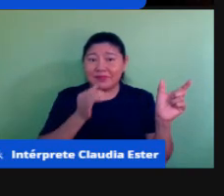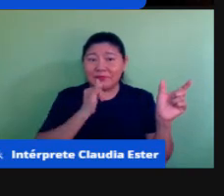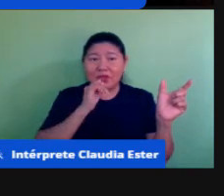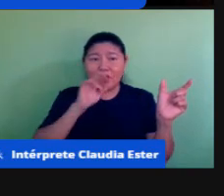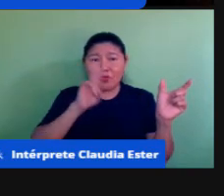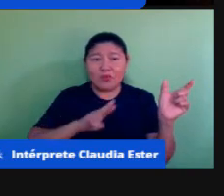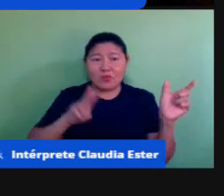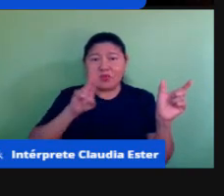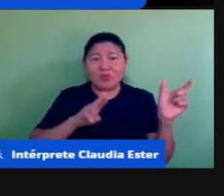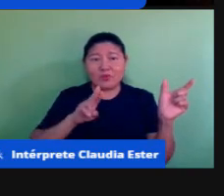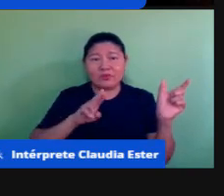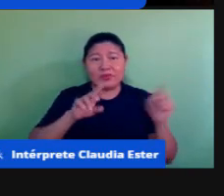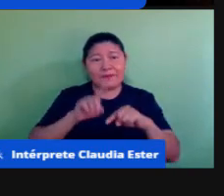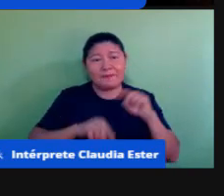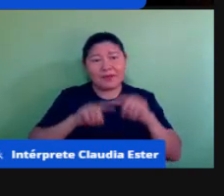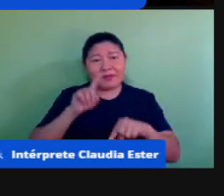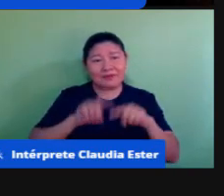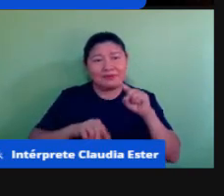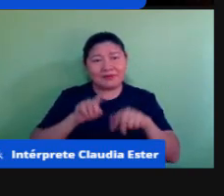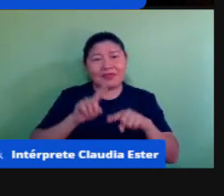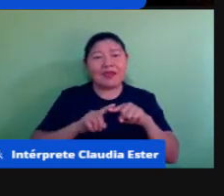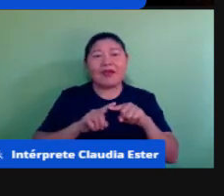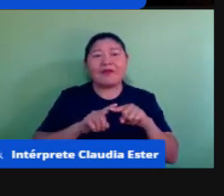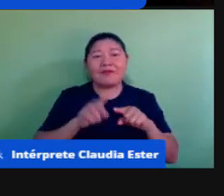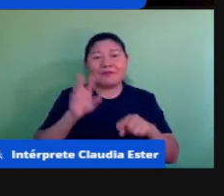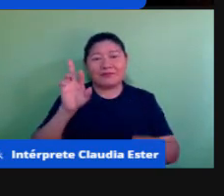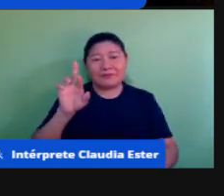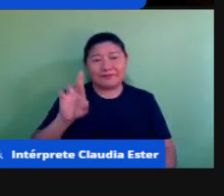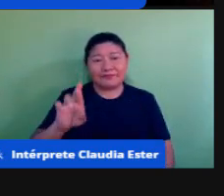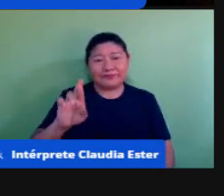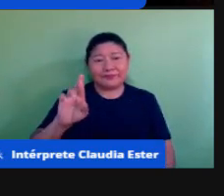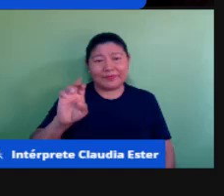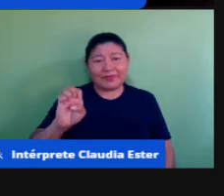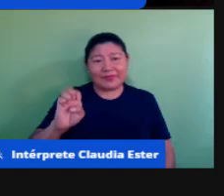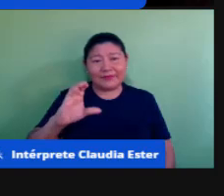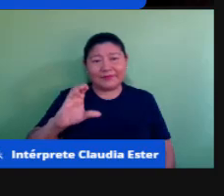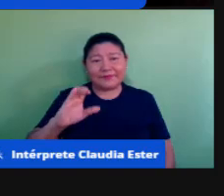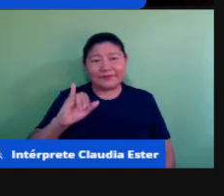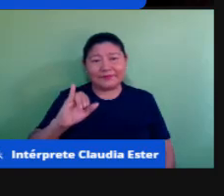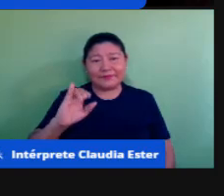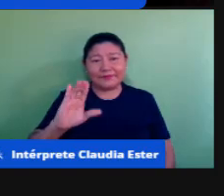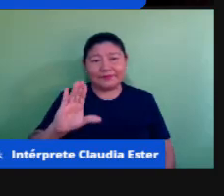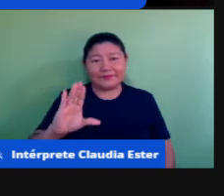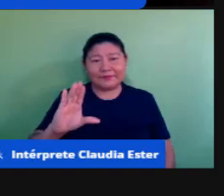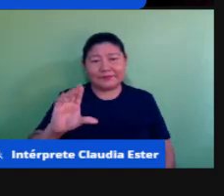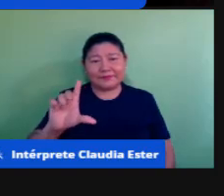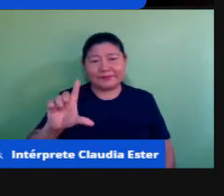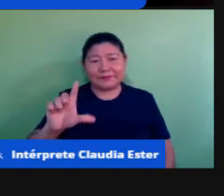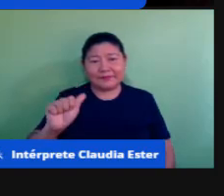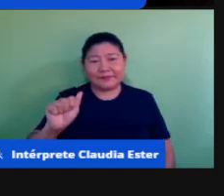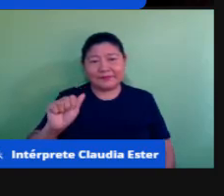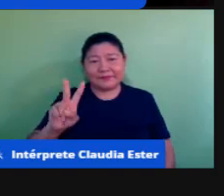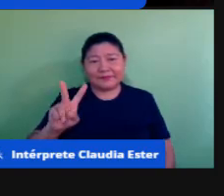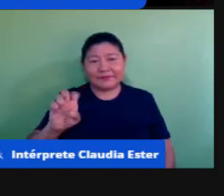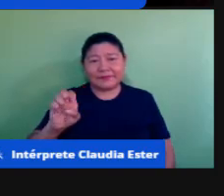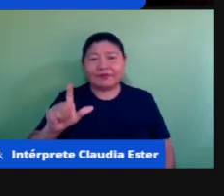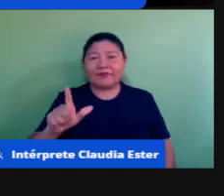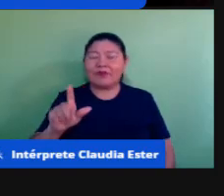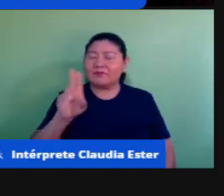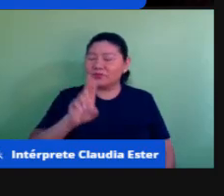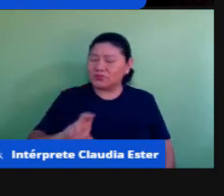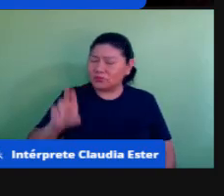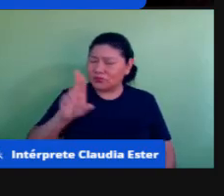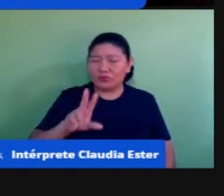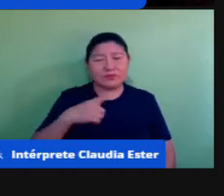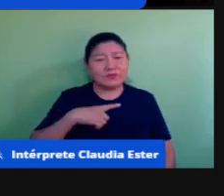utilizamos o quê? Caixa de papelão, e como o supermercado agora não dá mais sacola quando você faz compra, né? Então você pega a